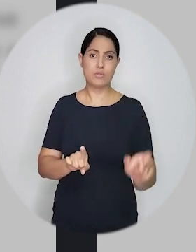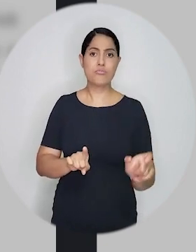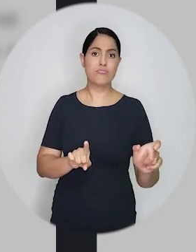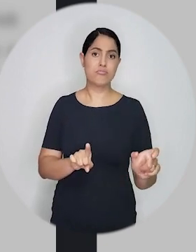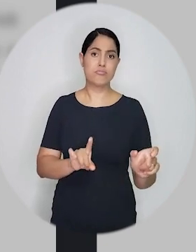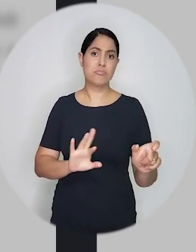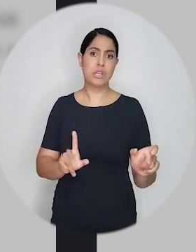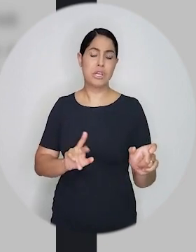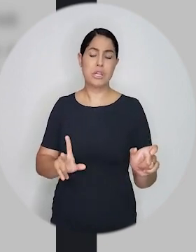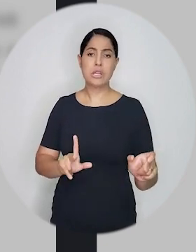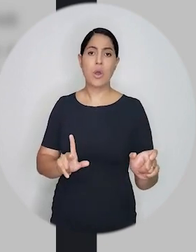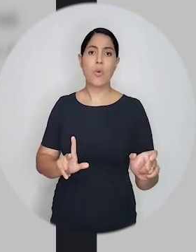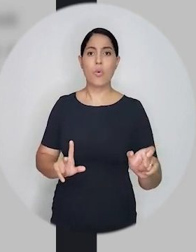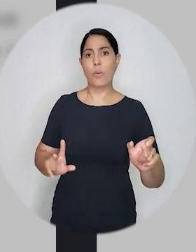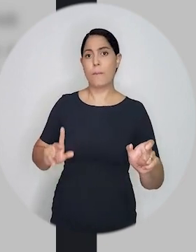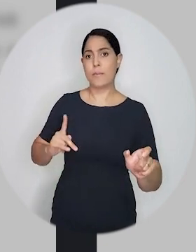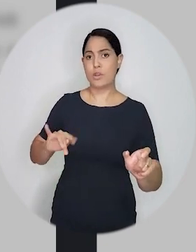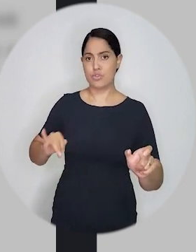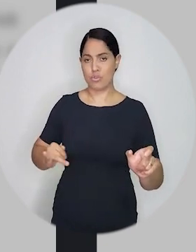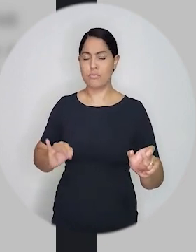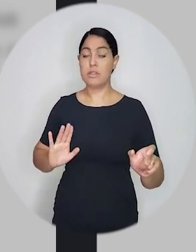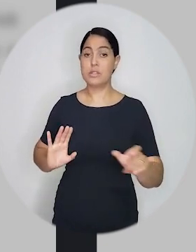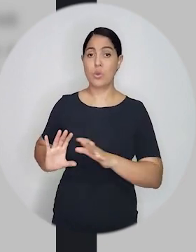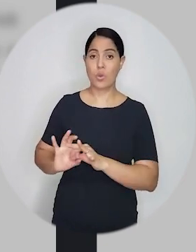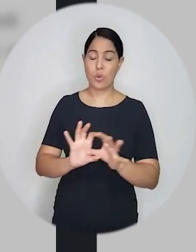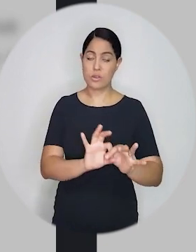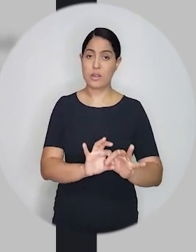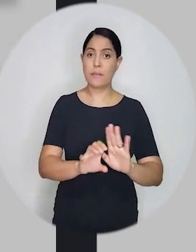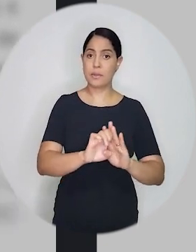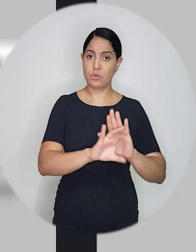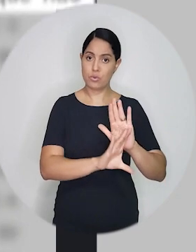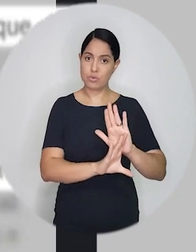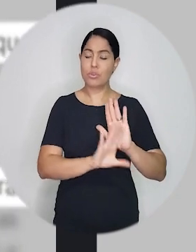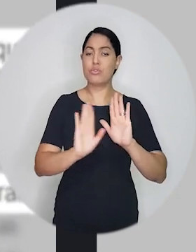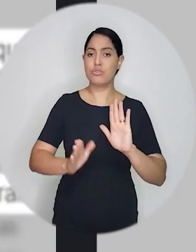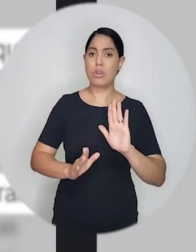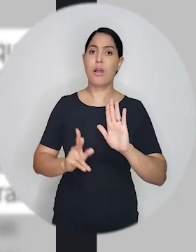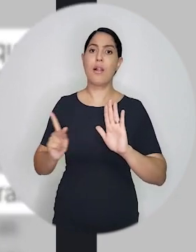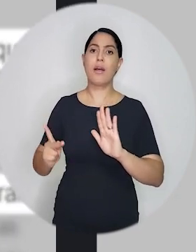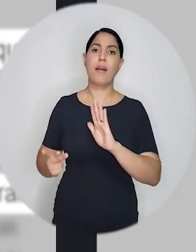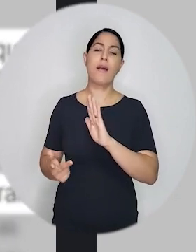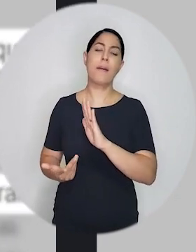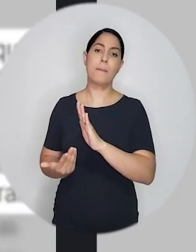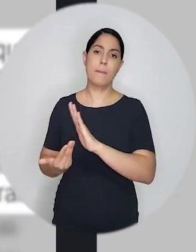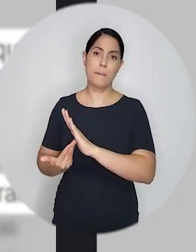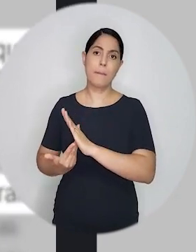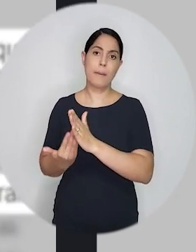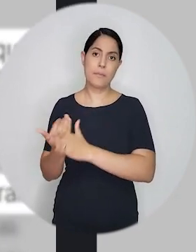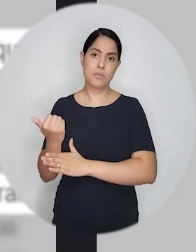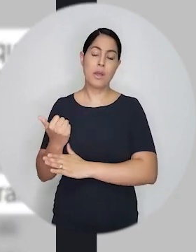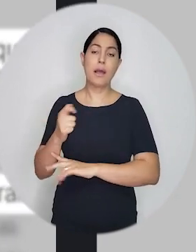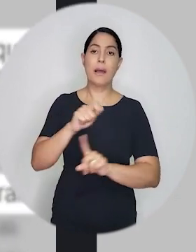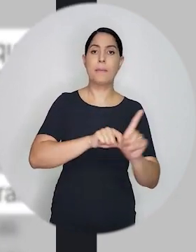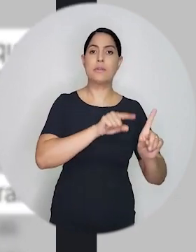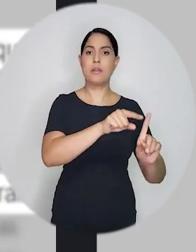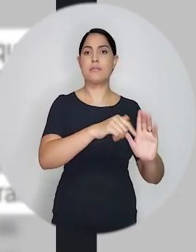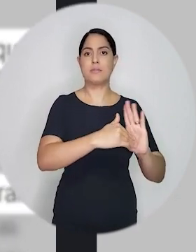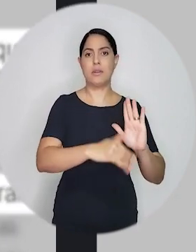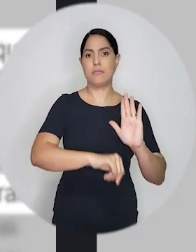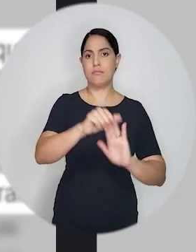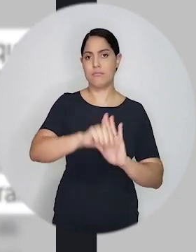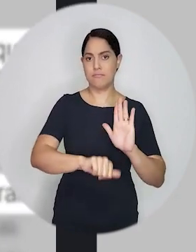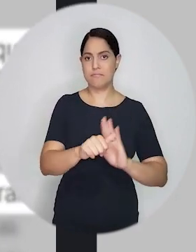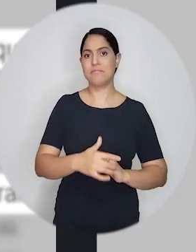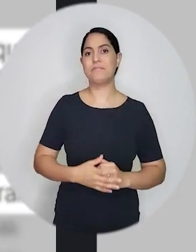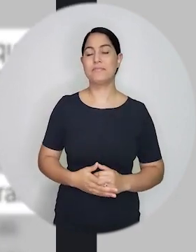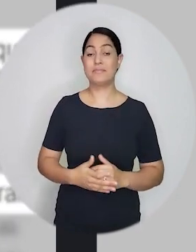outras pessoas físicas e não para pessoas jurídicas. A proposta de emenda à Constituição foi aprovada pela Câmara dos Deputados no mês passado e está